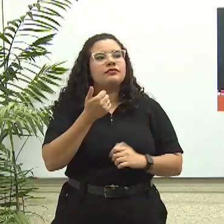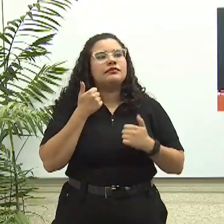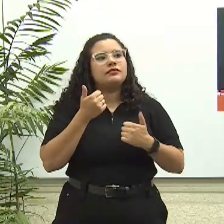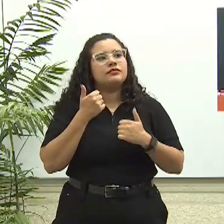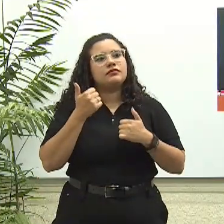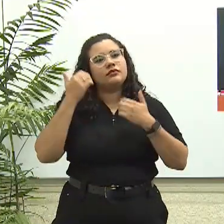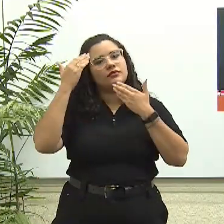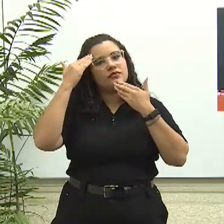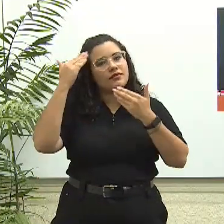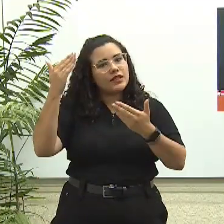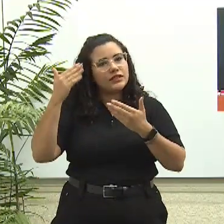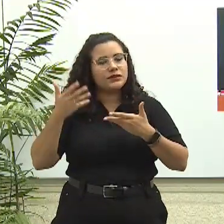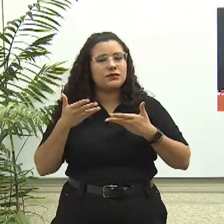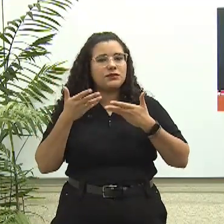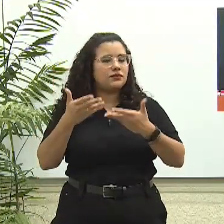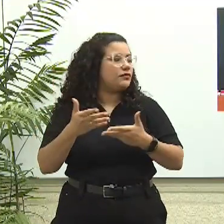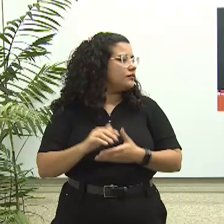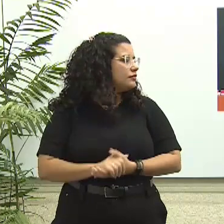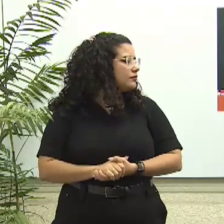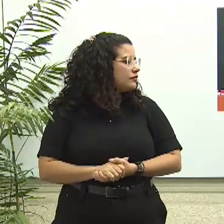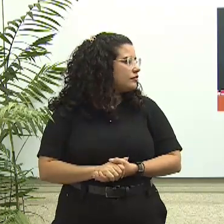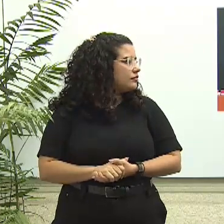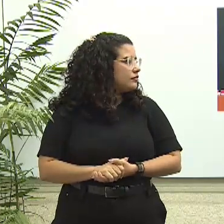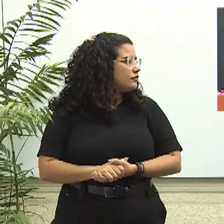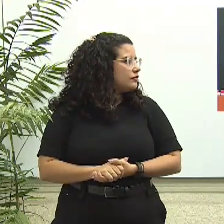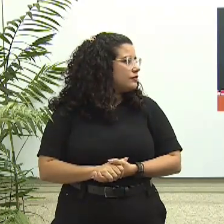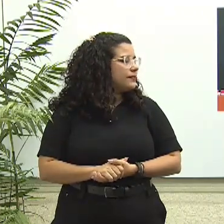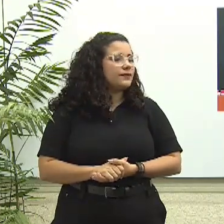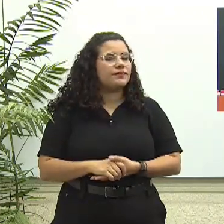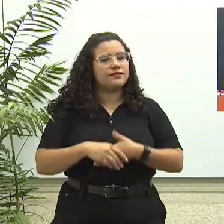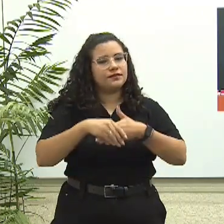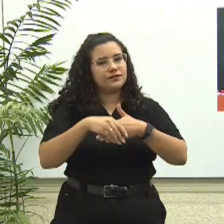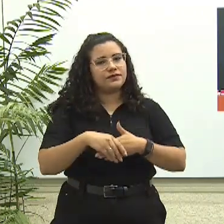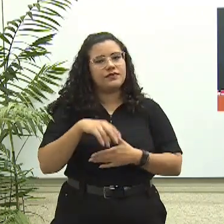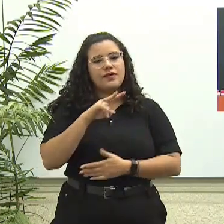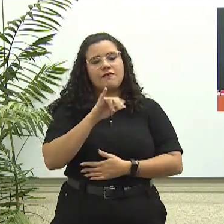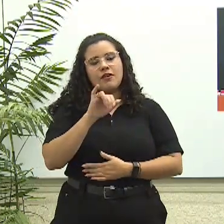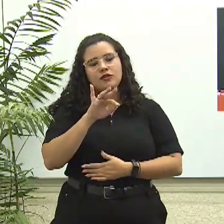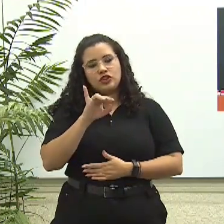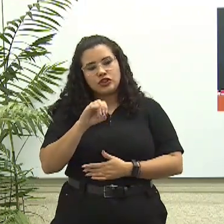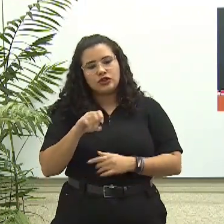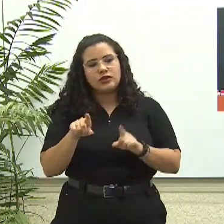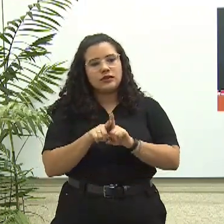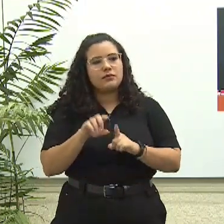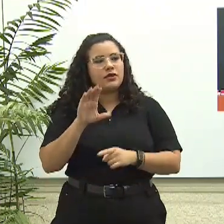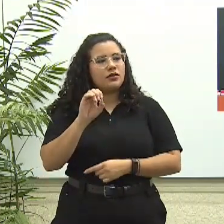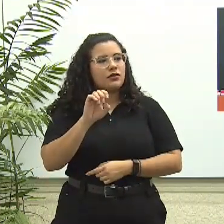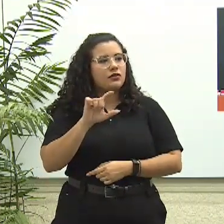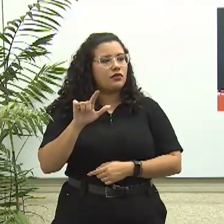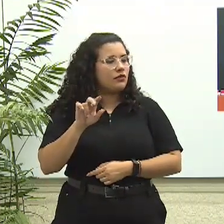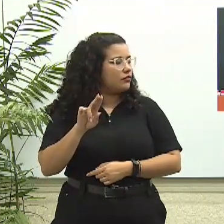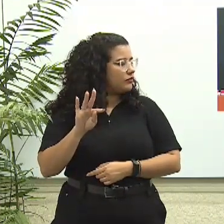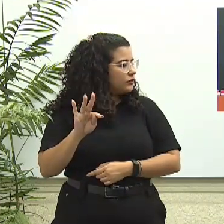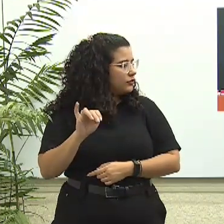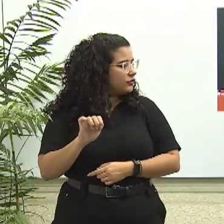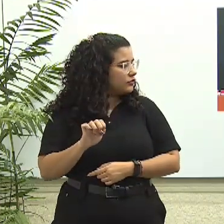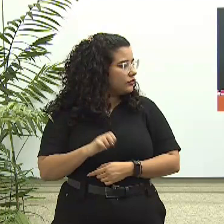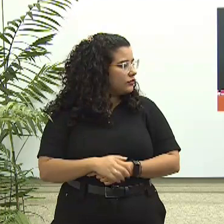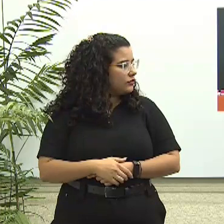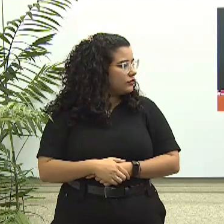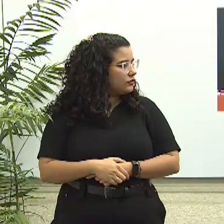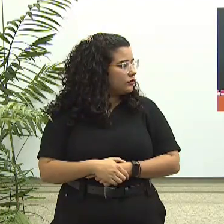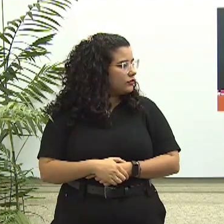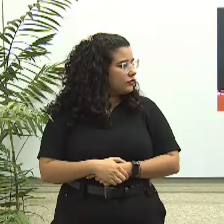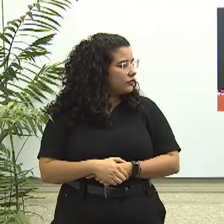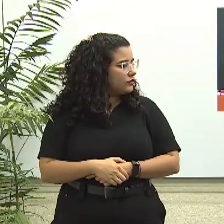cumprimentar aqui o Faustino lipold apana comentar todas e todos do sindicato